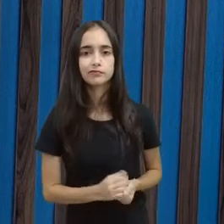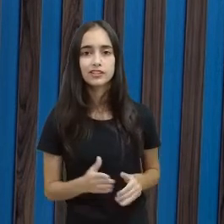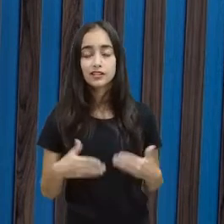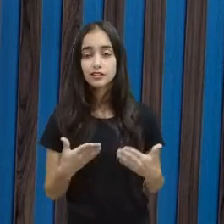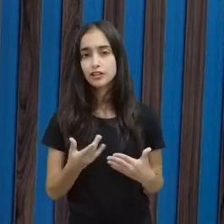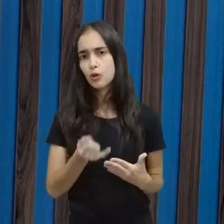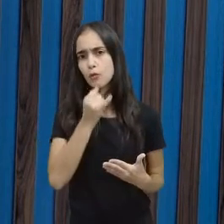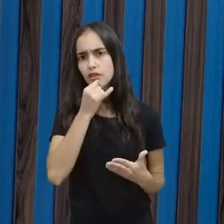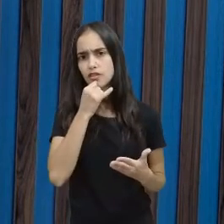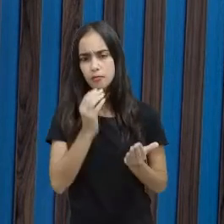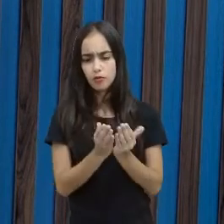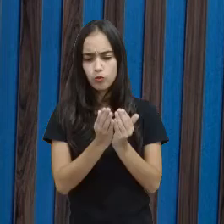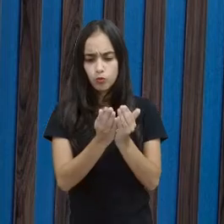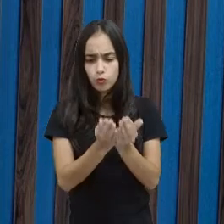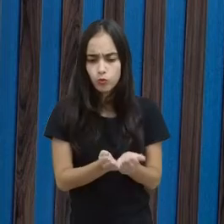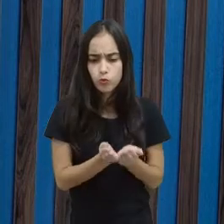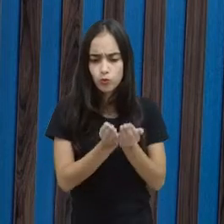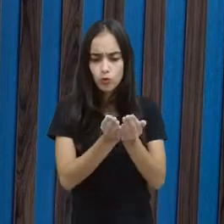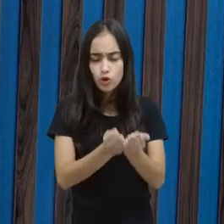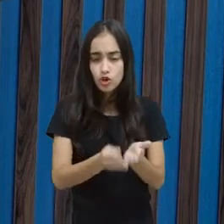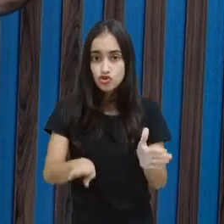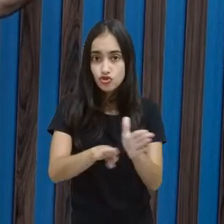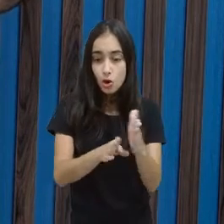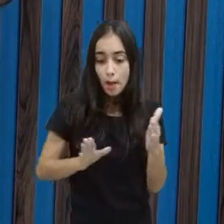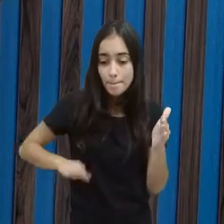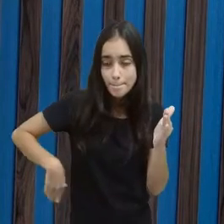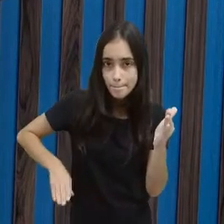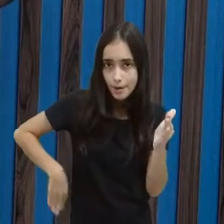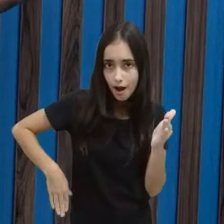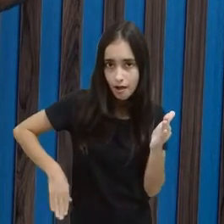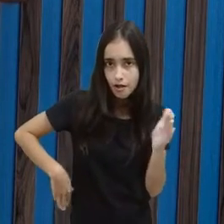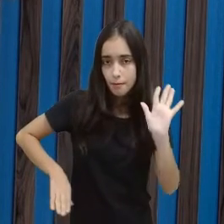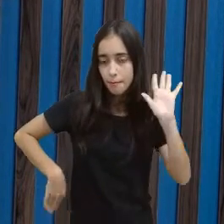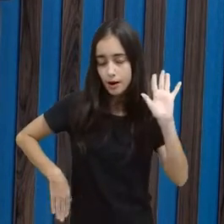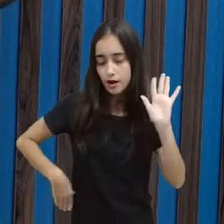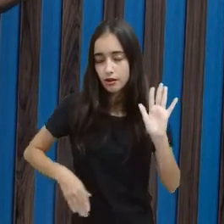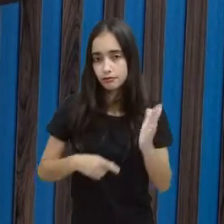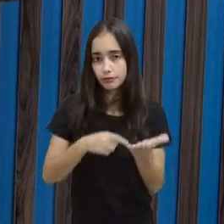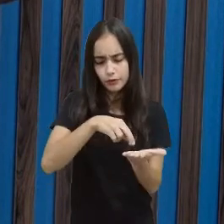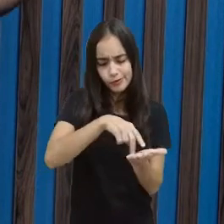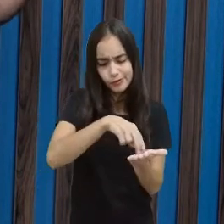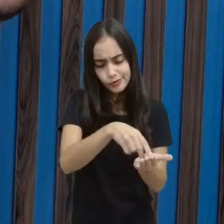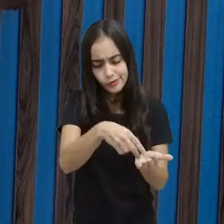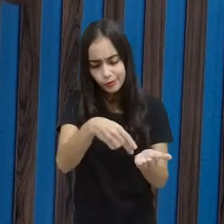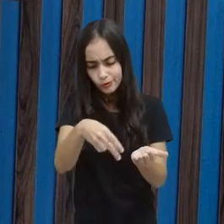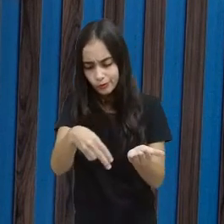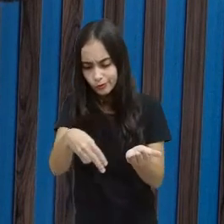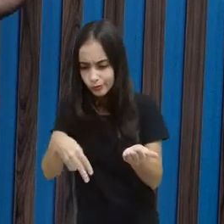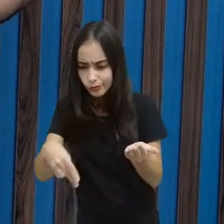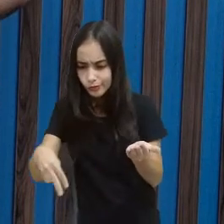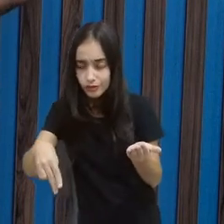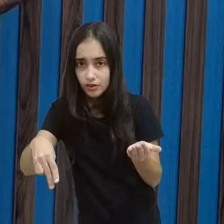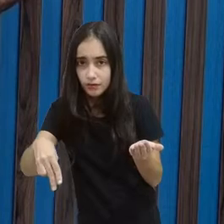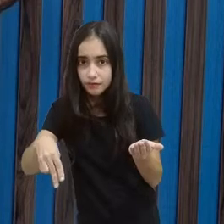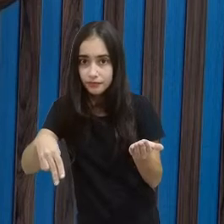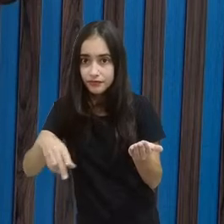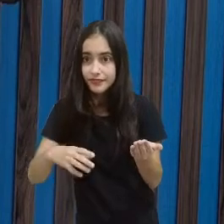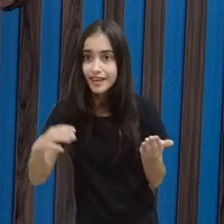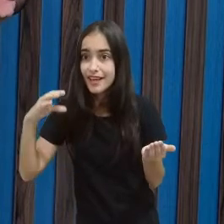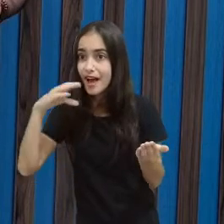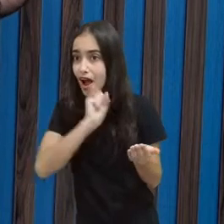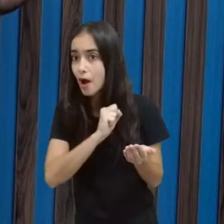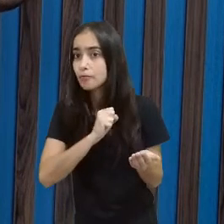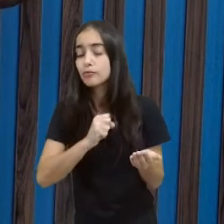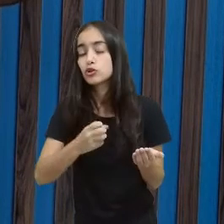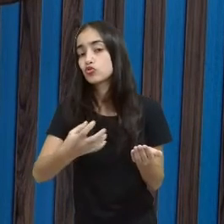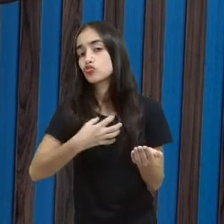chegando ali, descem dos navios nas praias, né? E eles vão ali levando os soldados para essa questão aí do